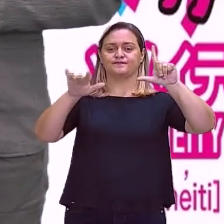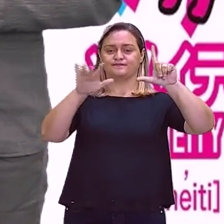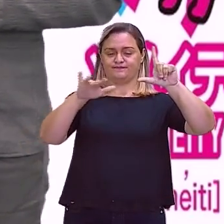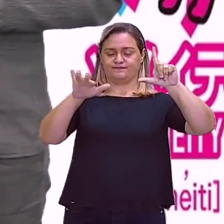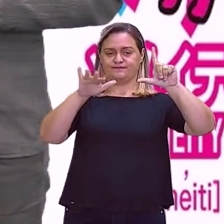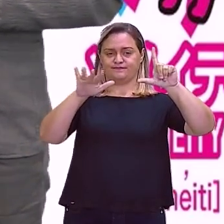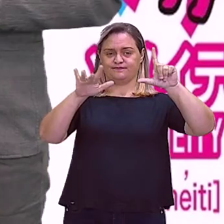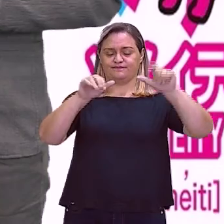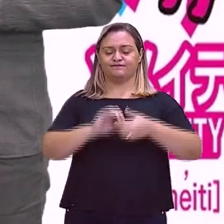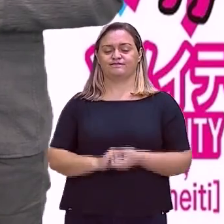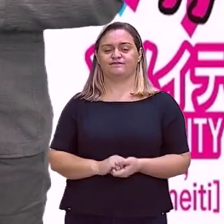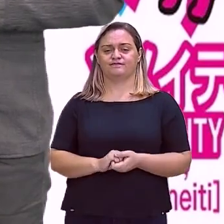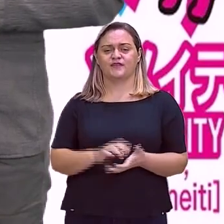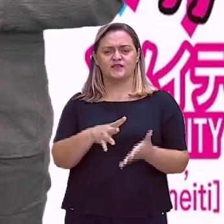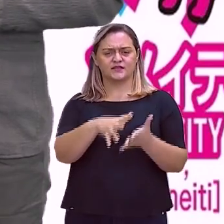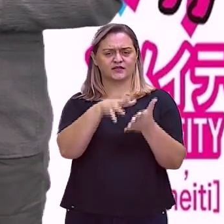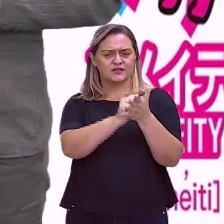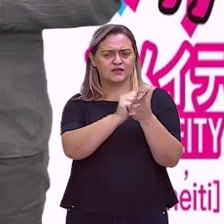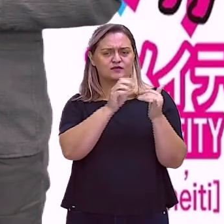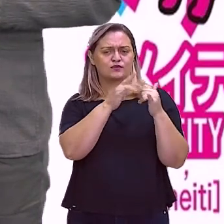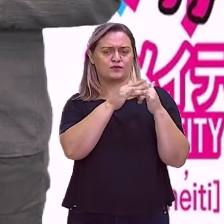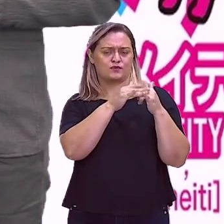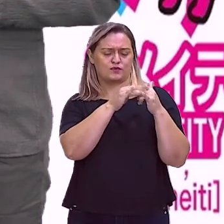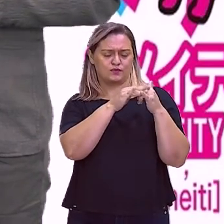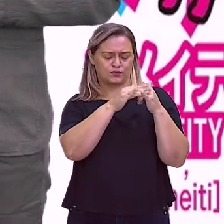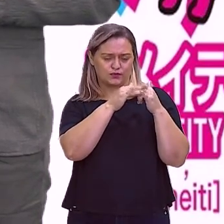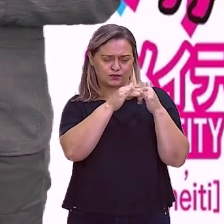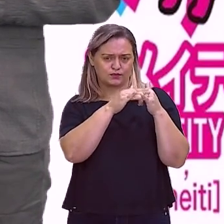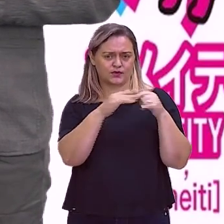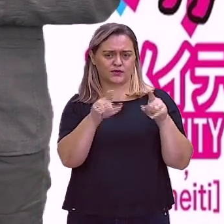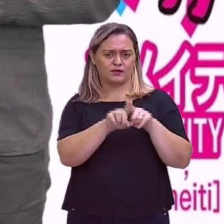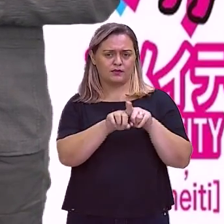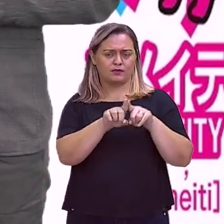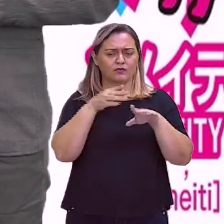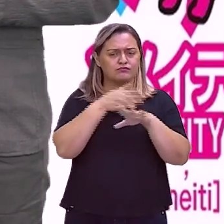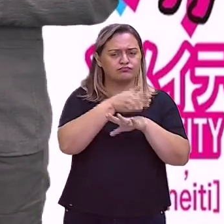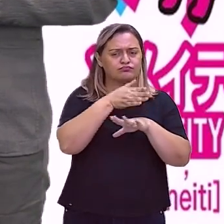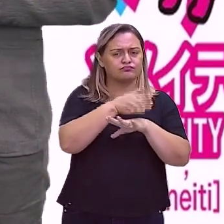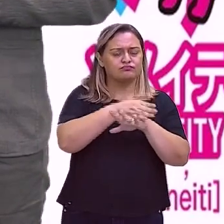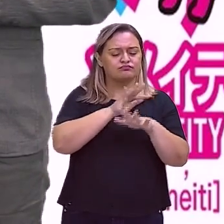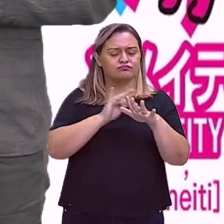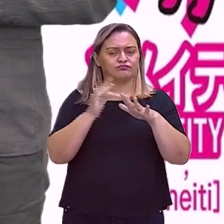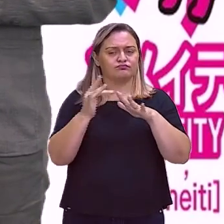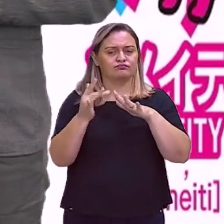aparece no canto da tela e se inscreva em nosso canal do YouTube. Acesse as nossas